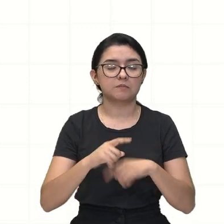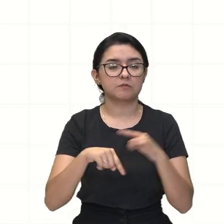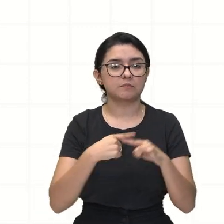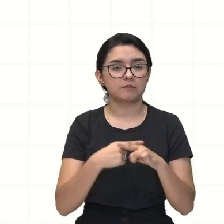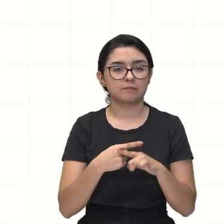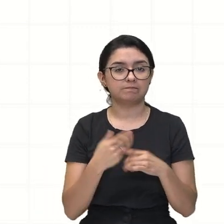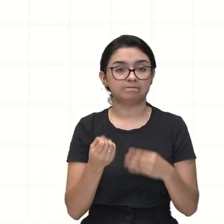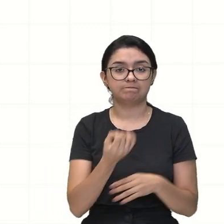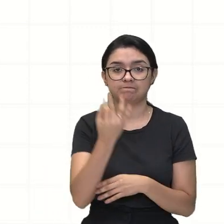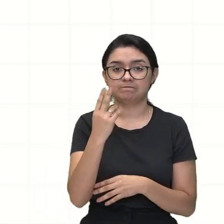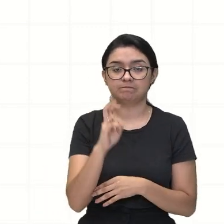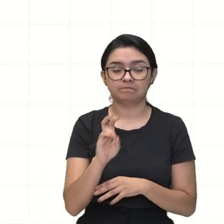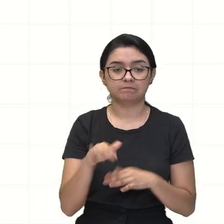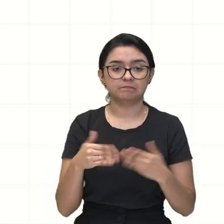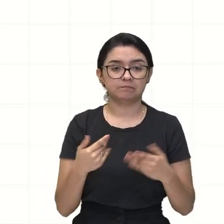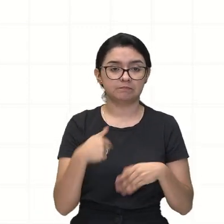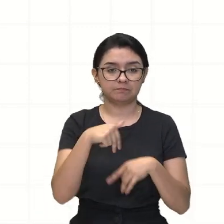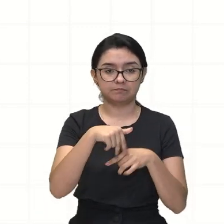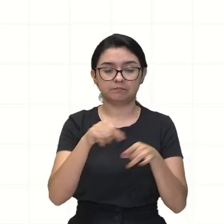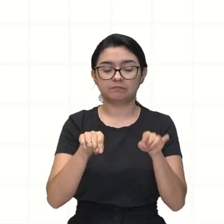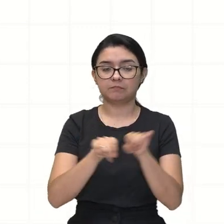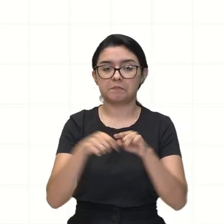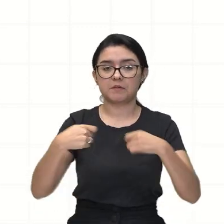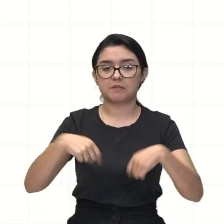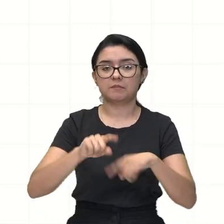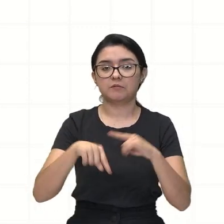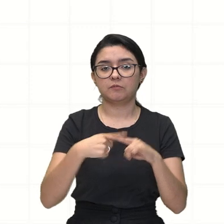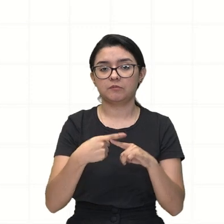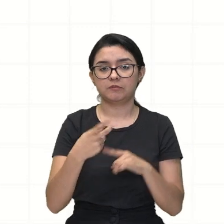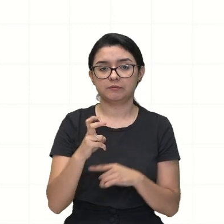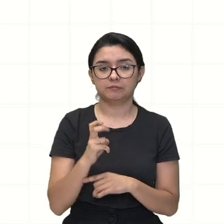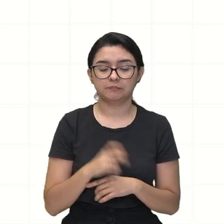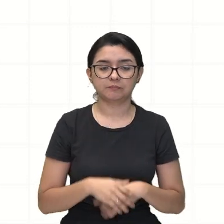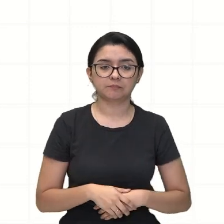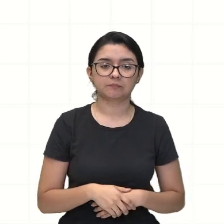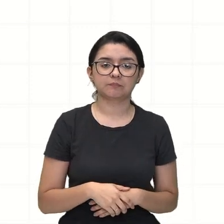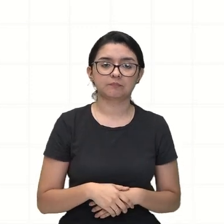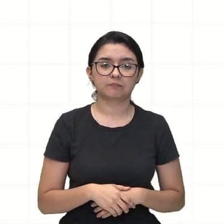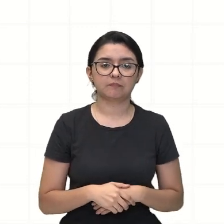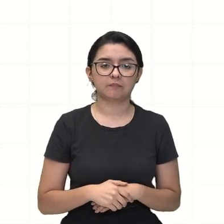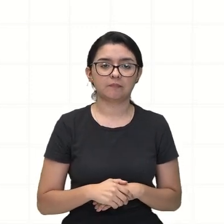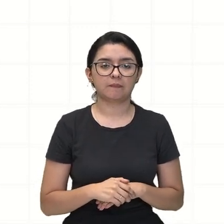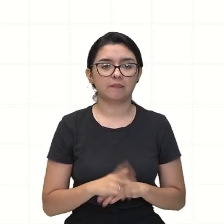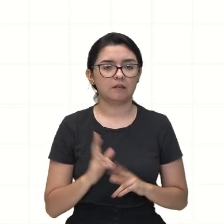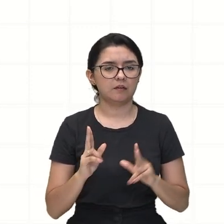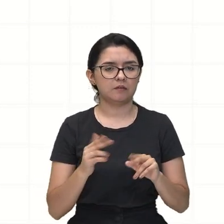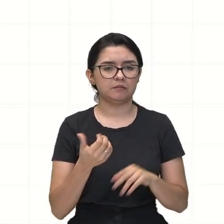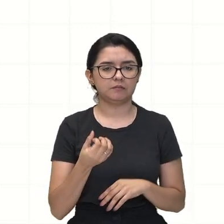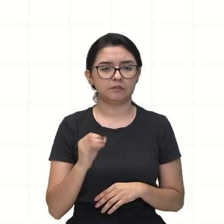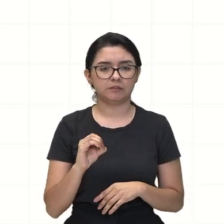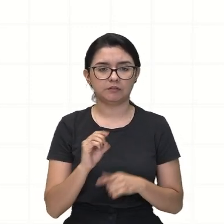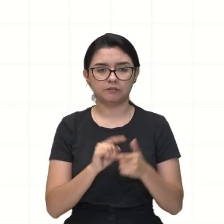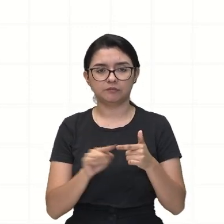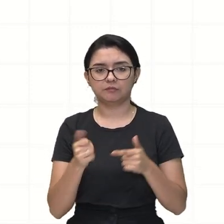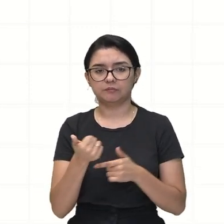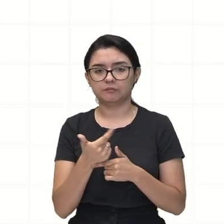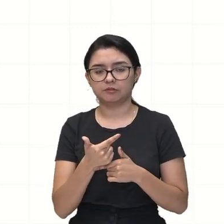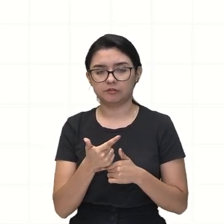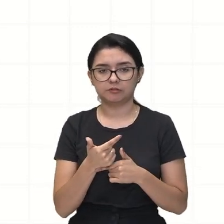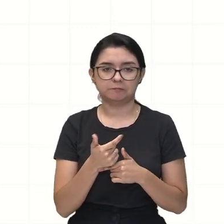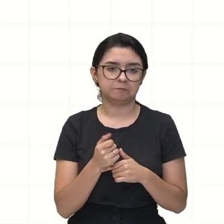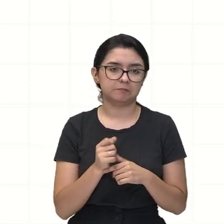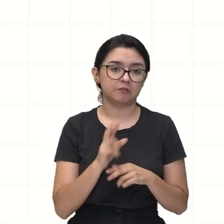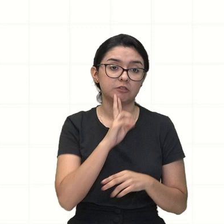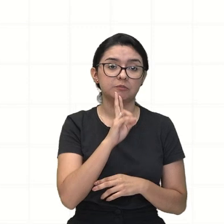5. Então, o numerador também deverá ser multiplicado por 5. É o mesmo que pegar 60 e dividir por 12, que